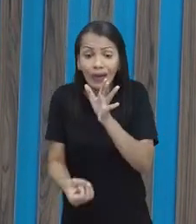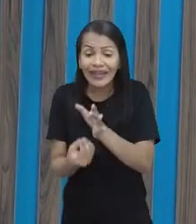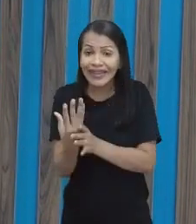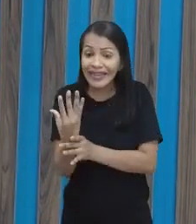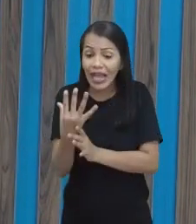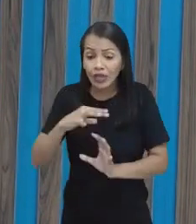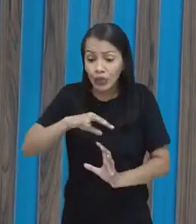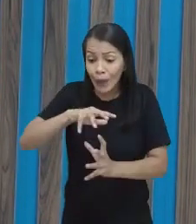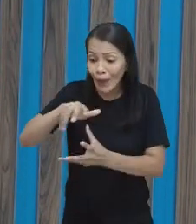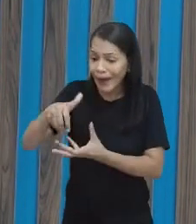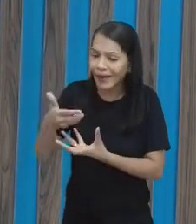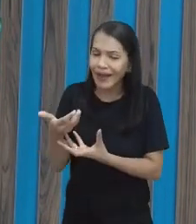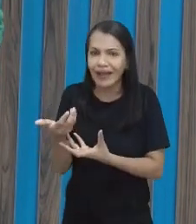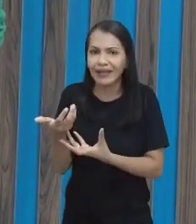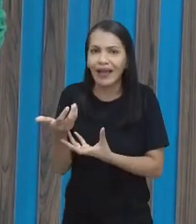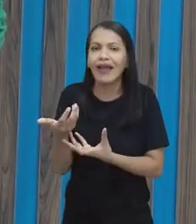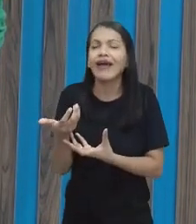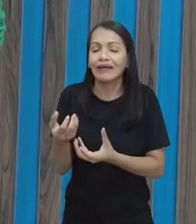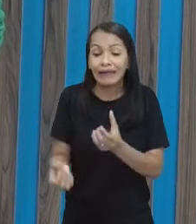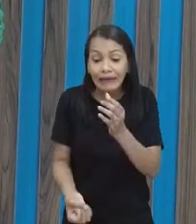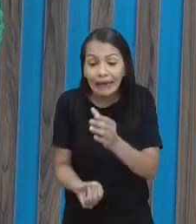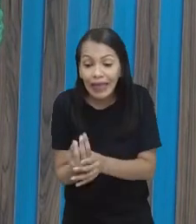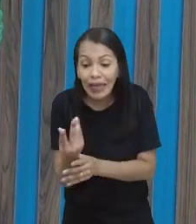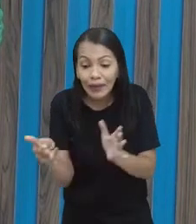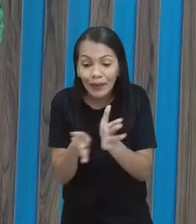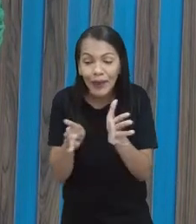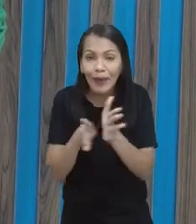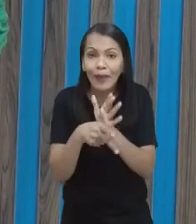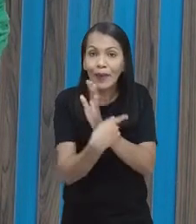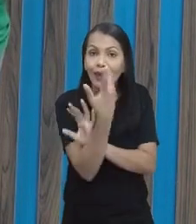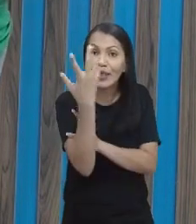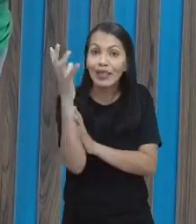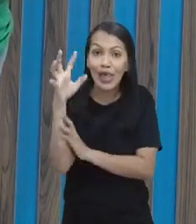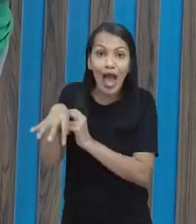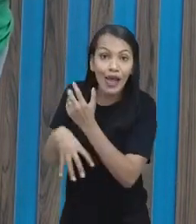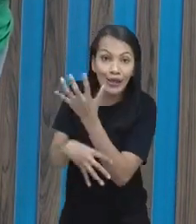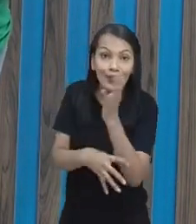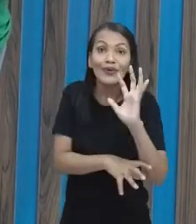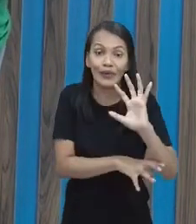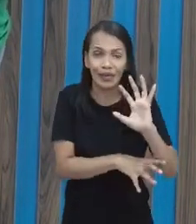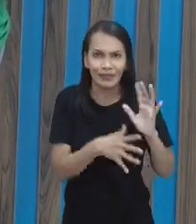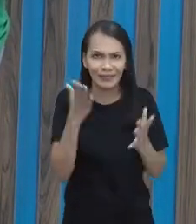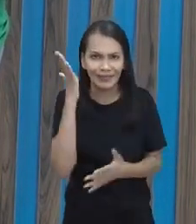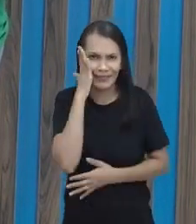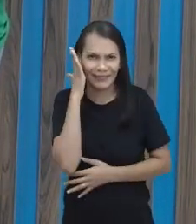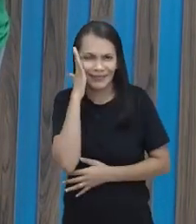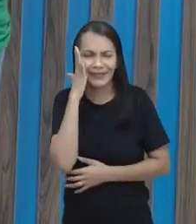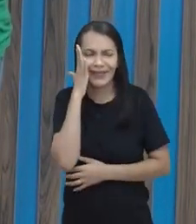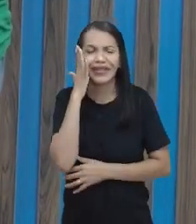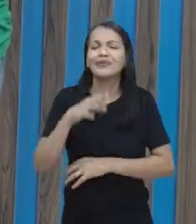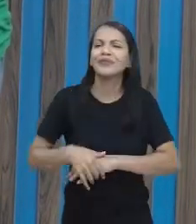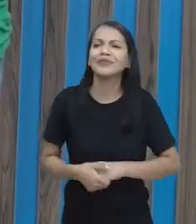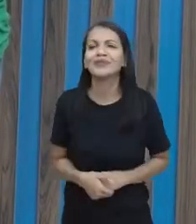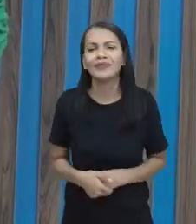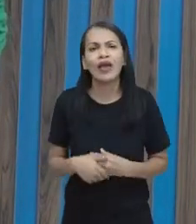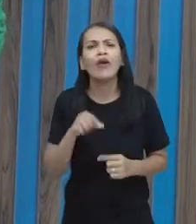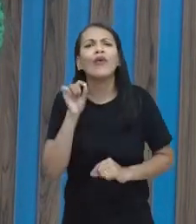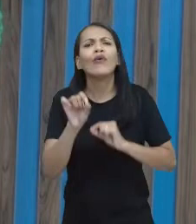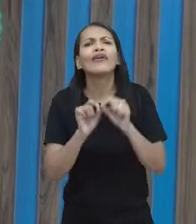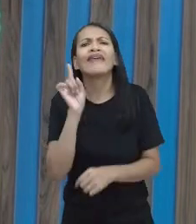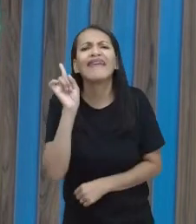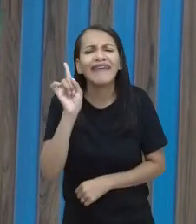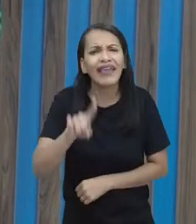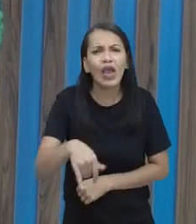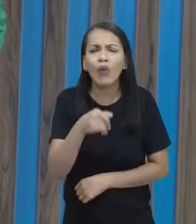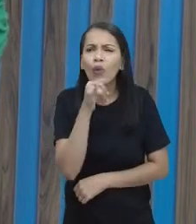da natureza, uma coisa que a gente pode utilizar que vem da natureza, tá? E aí, Que recursos naturais são